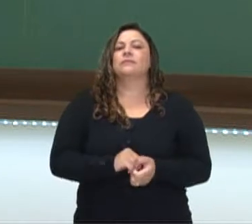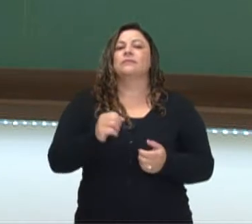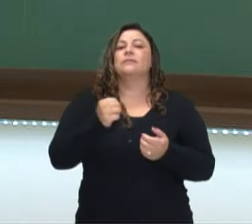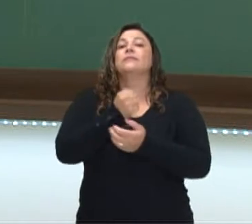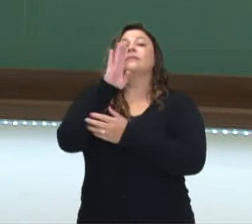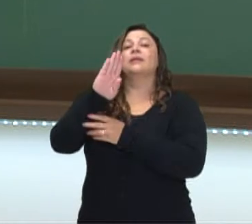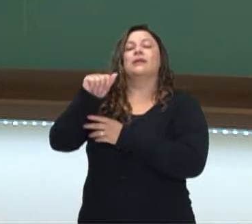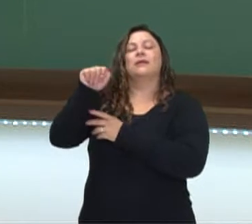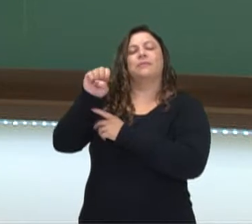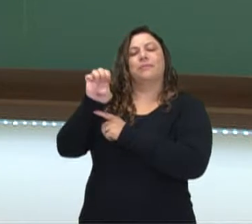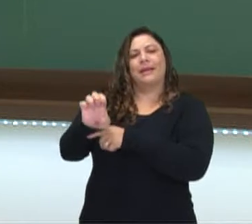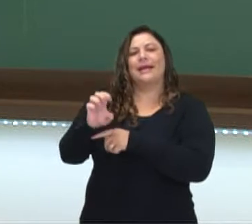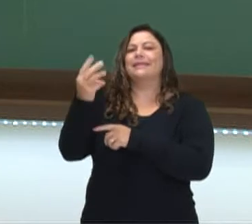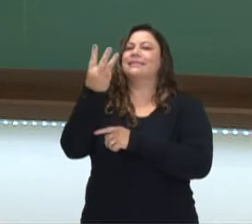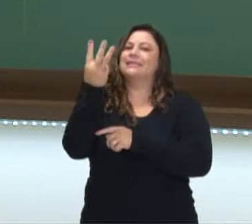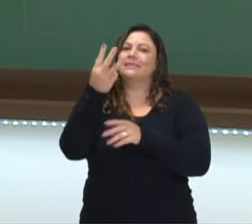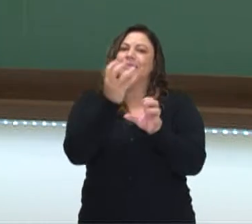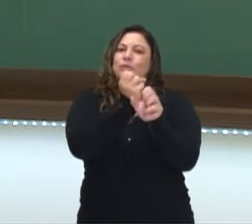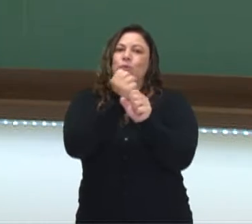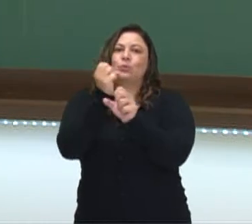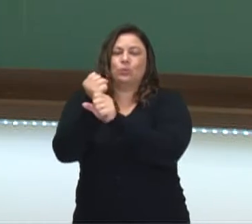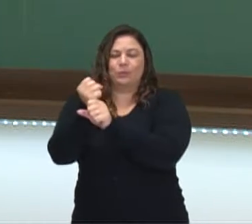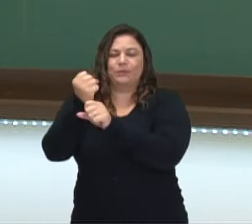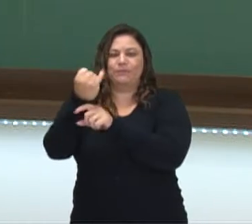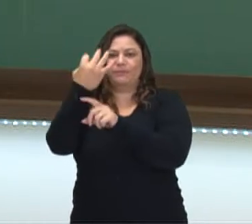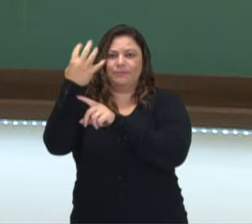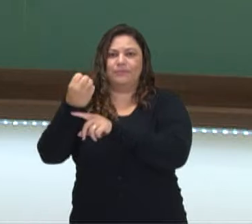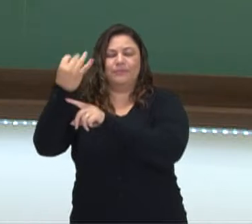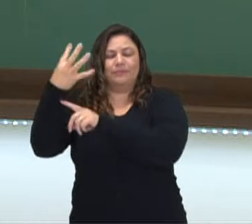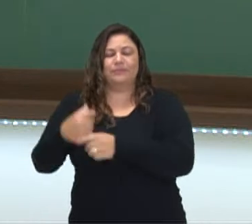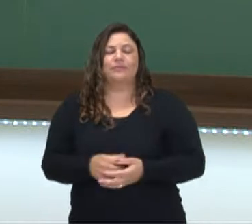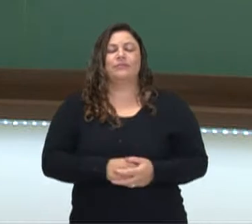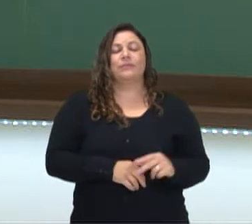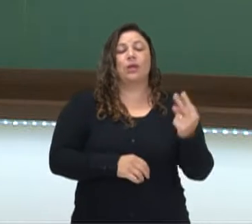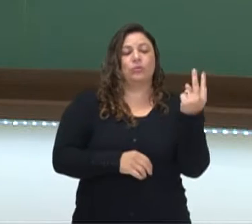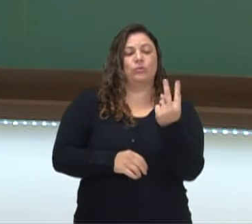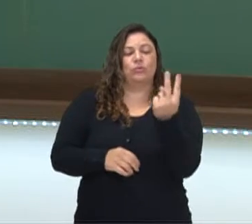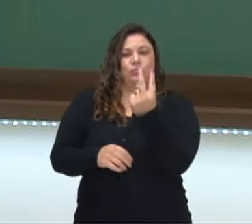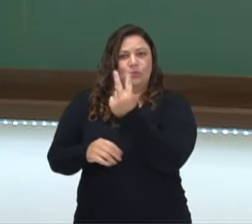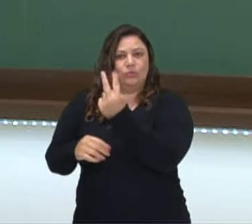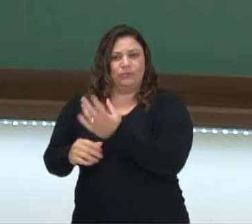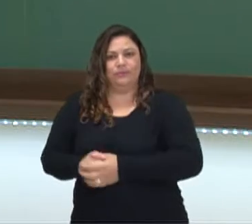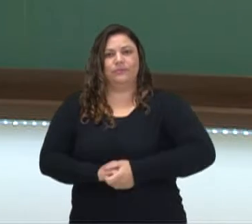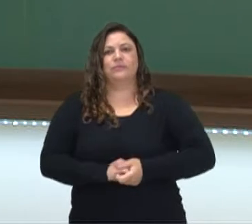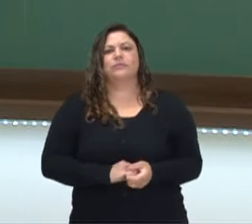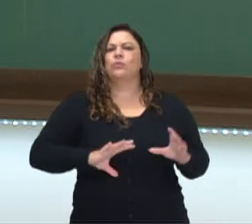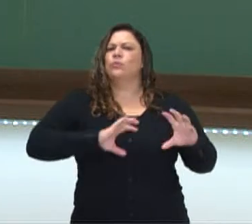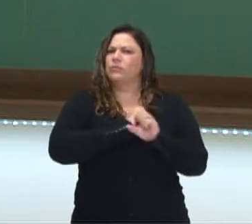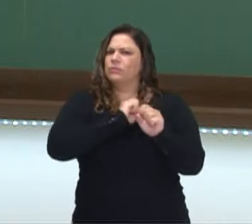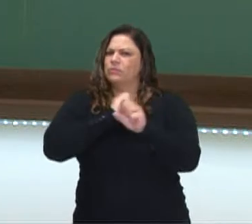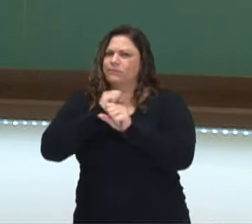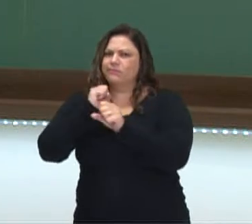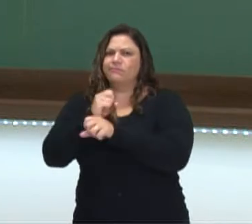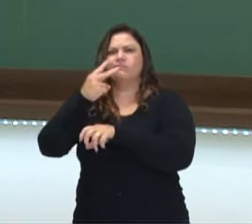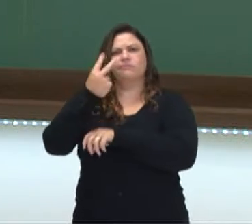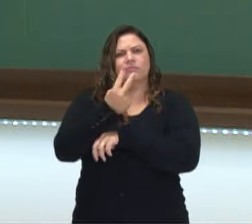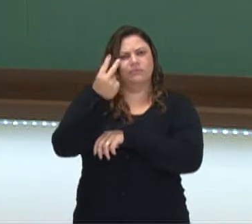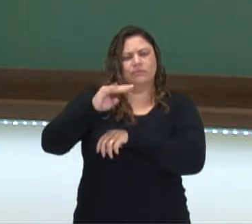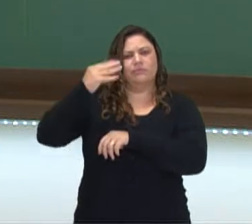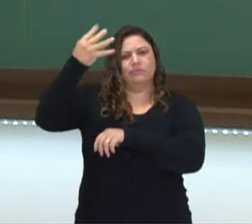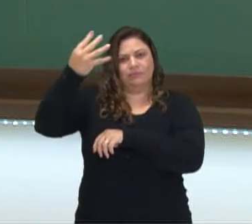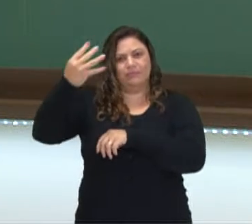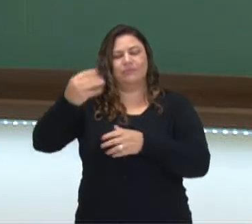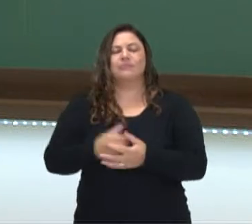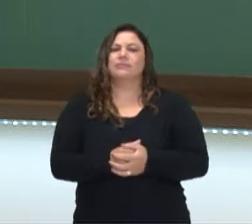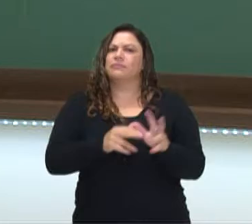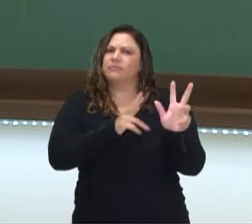faço? Somo os expoentes. Então vai ficar 2 mais 2 mais 2 mais 2. Quando eu somo 2 4 vezes, é a mesma coisa que